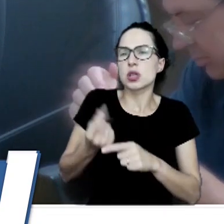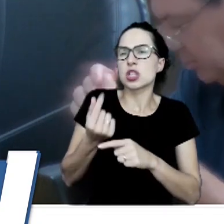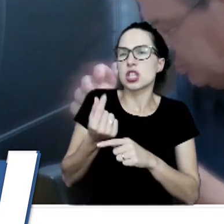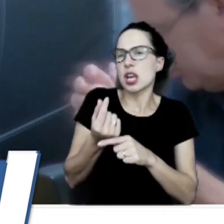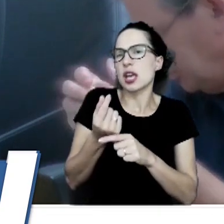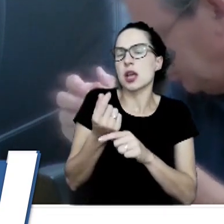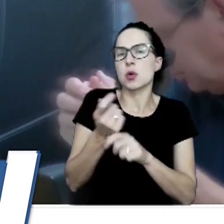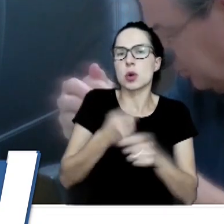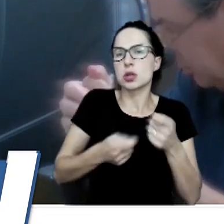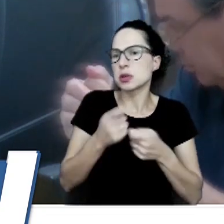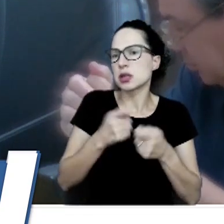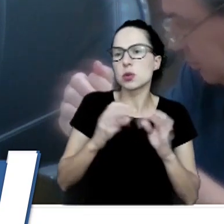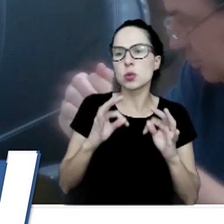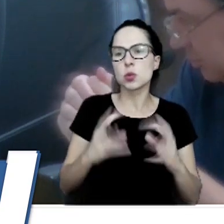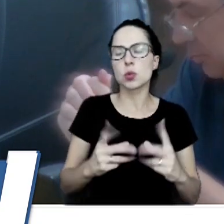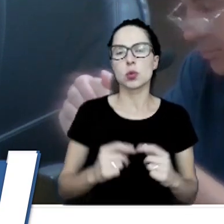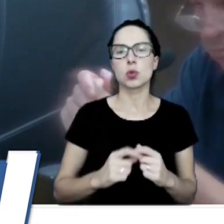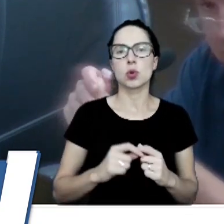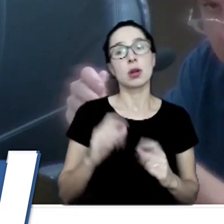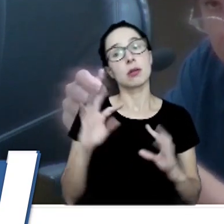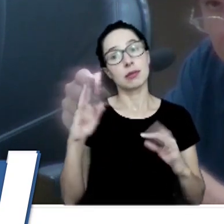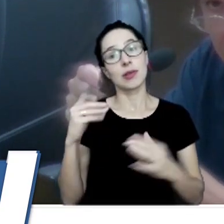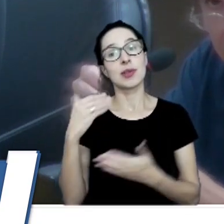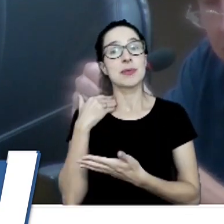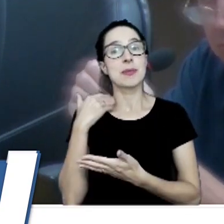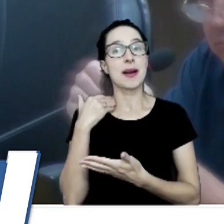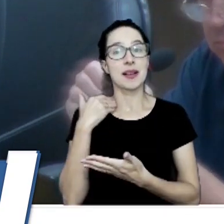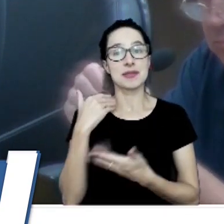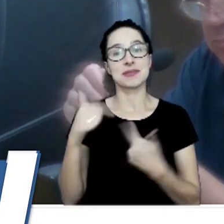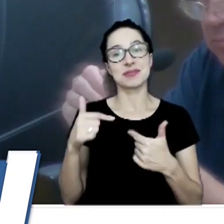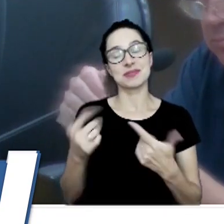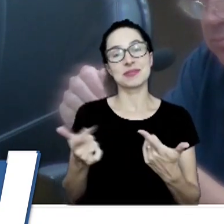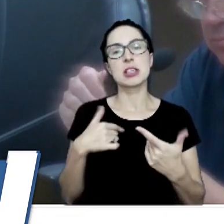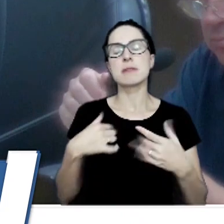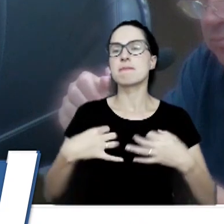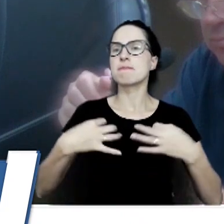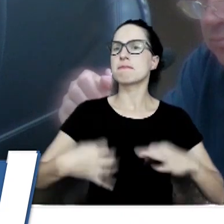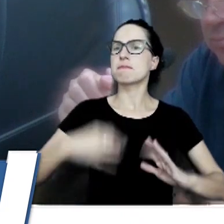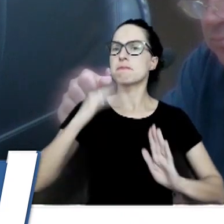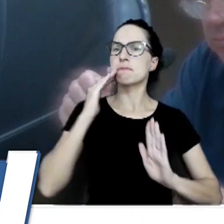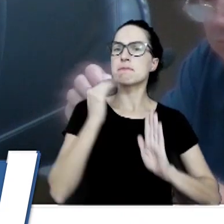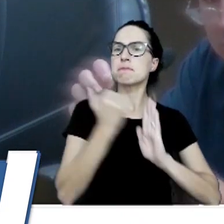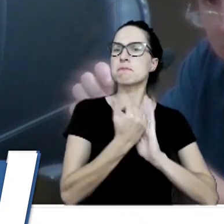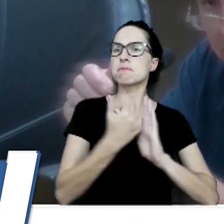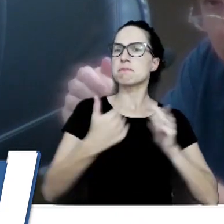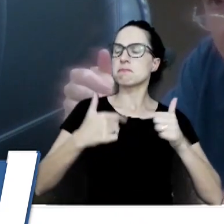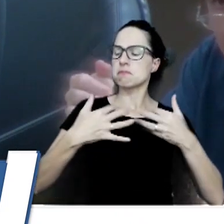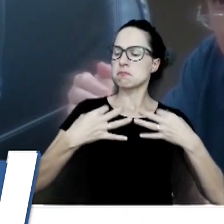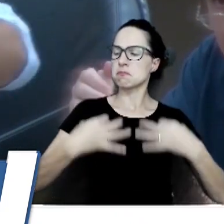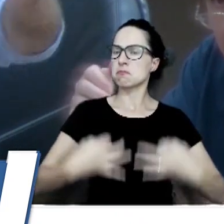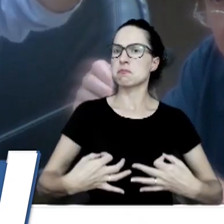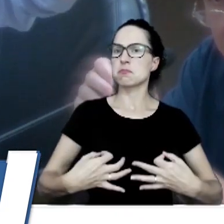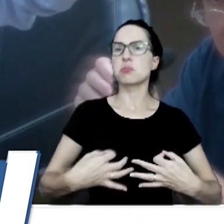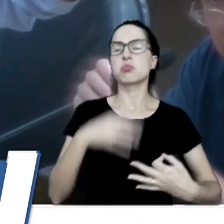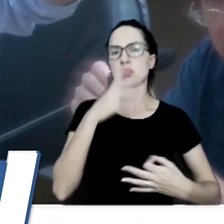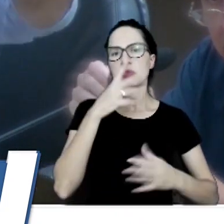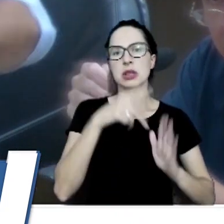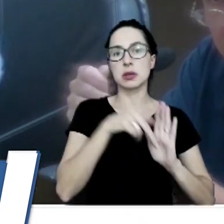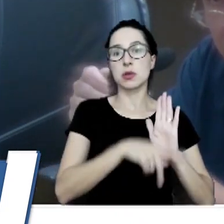o sindicato. Eu fico muito tranquilo no voto, até achei, na realidade,